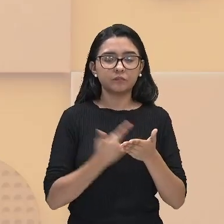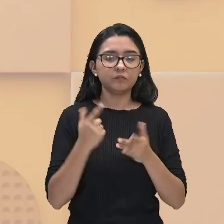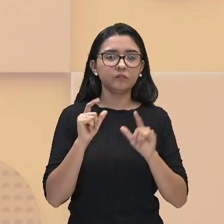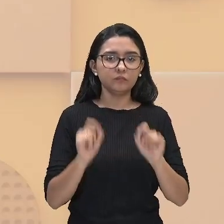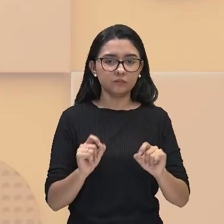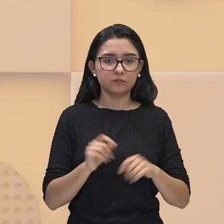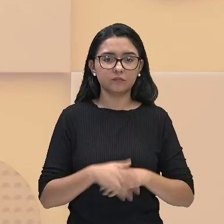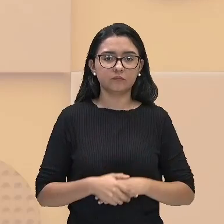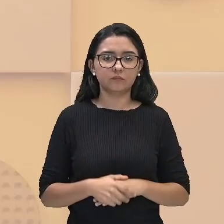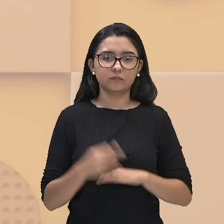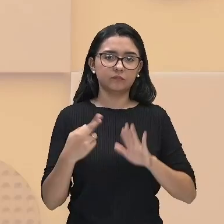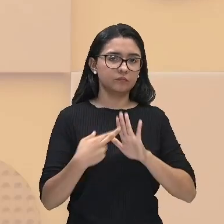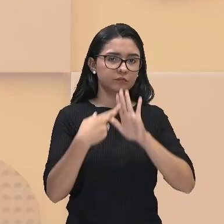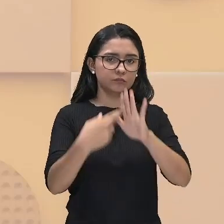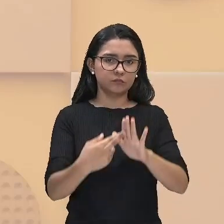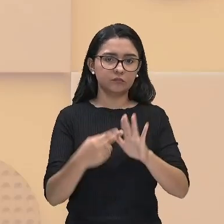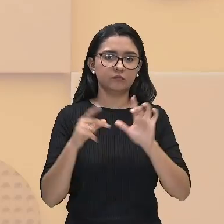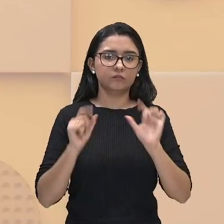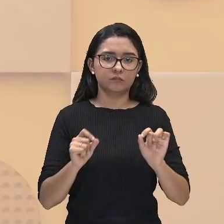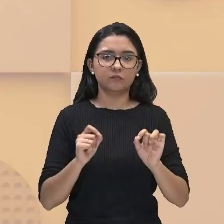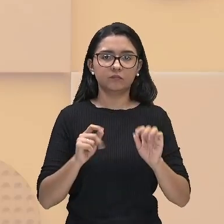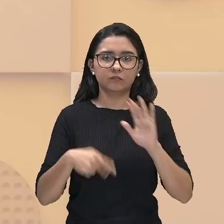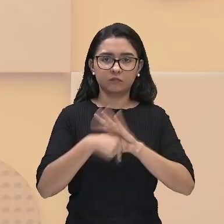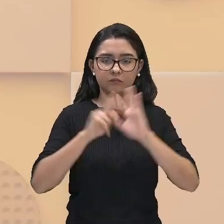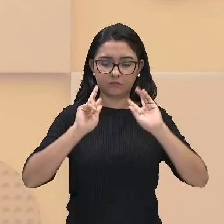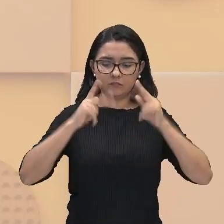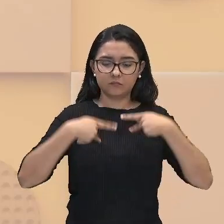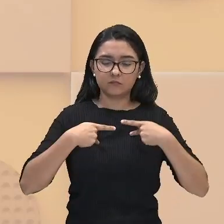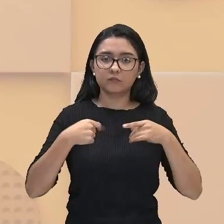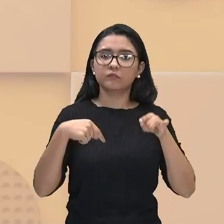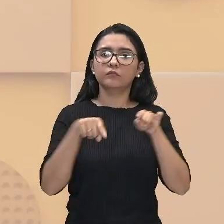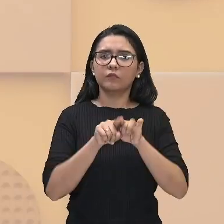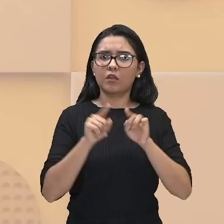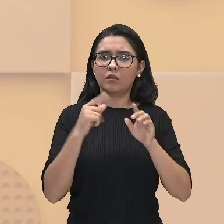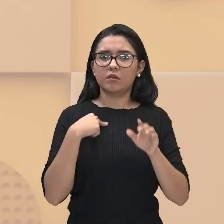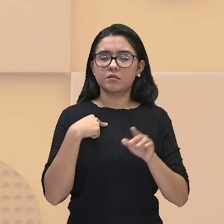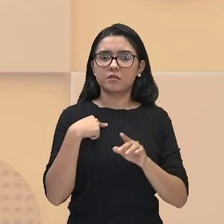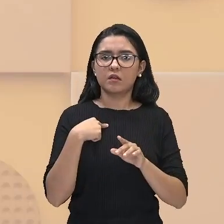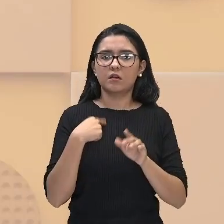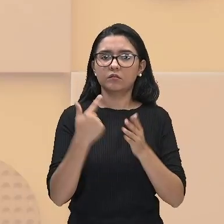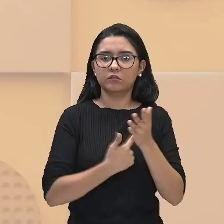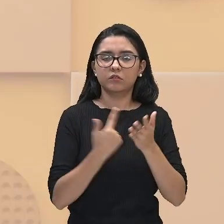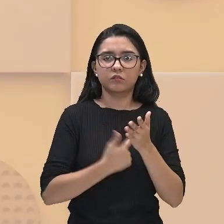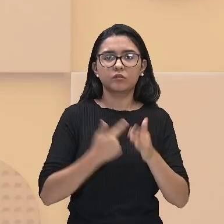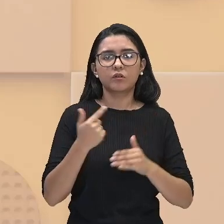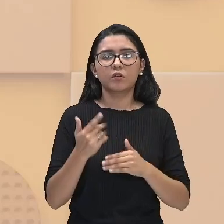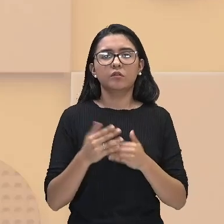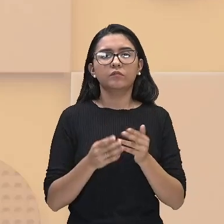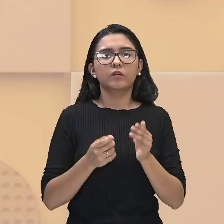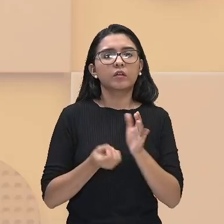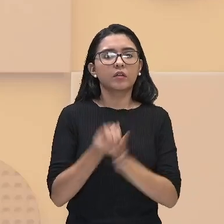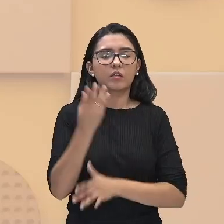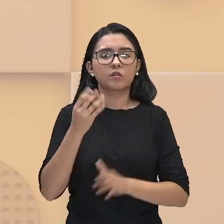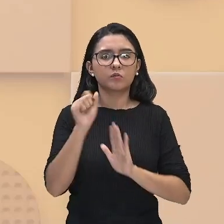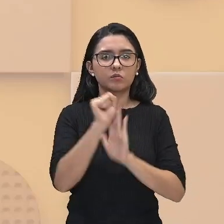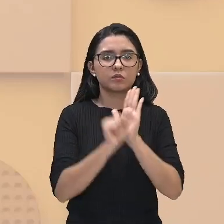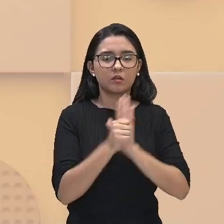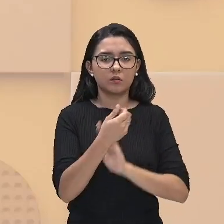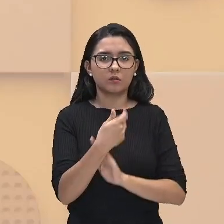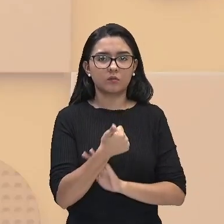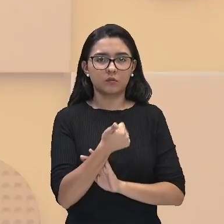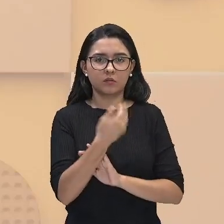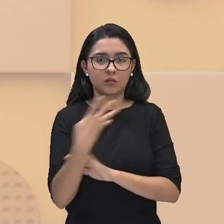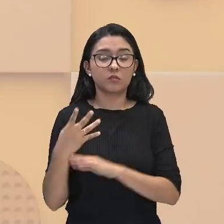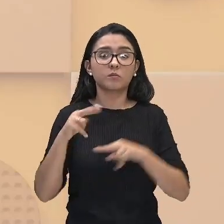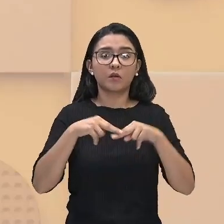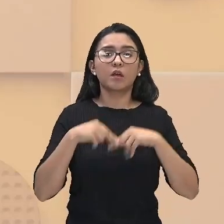ali questões humanas, né? E essa obra ela foi desenvolvida ali durante o século XIV, né? Por conta ali da